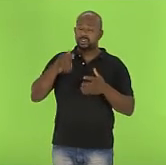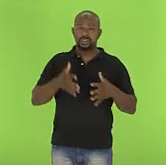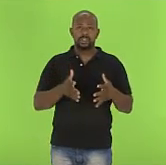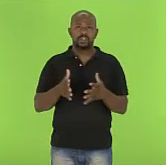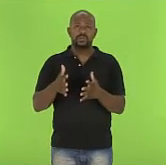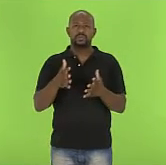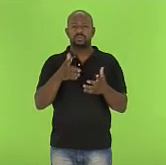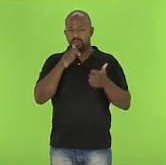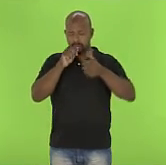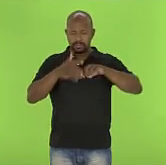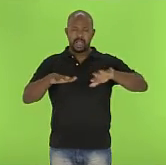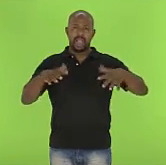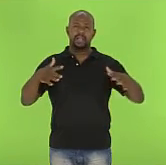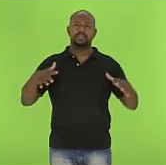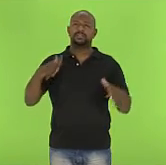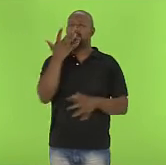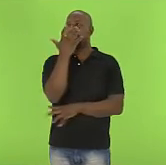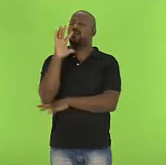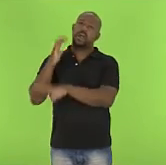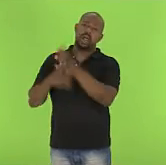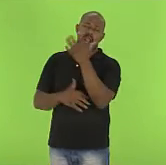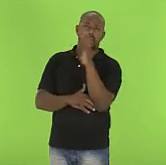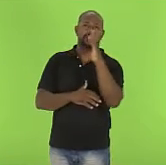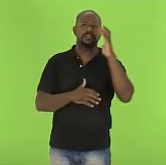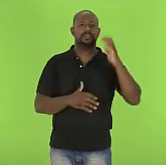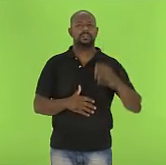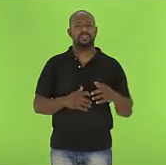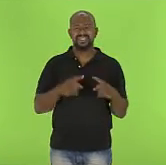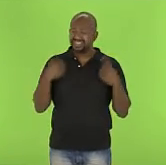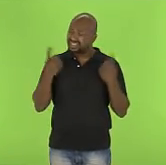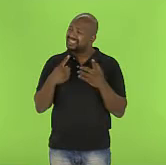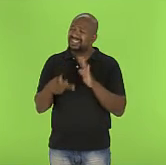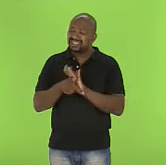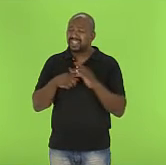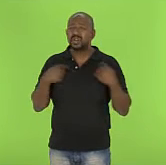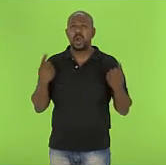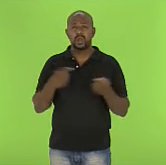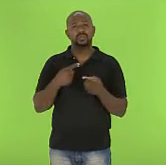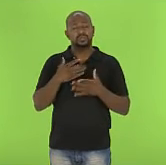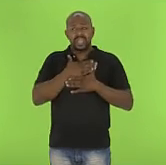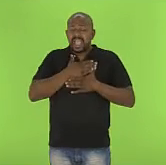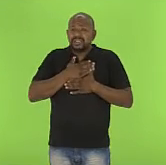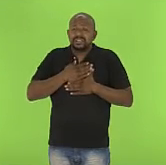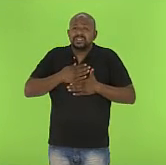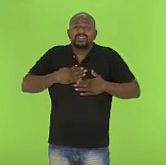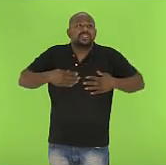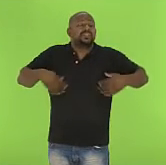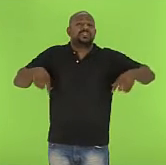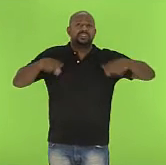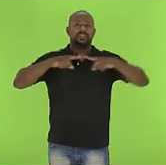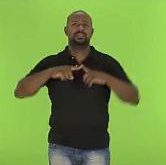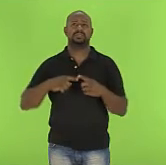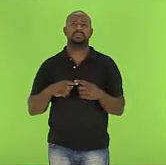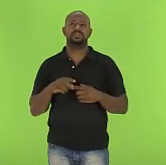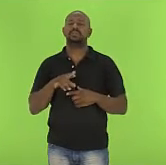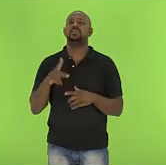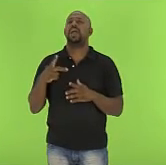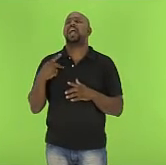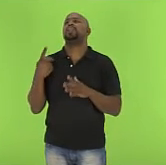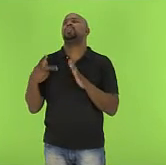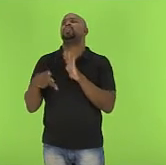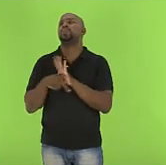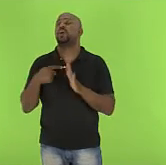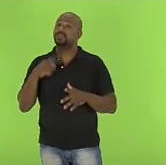com os rios, com os mares, com as florestas. Isso é nosso. Isso é a gente. Isso